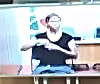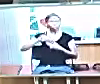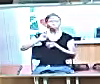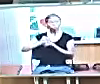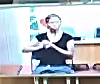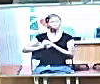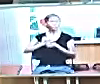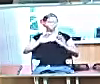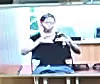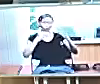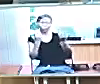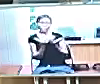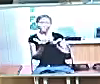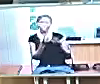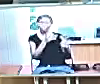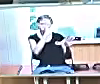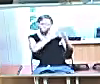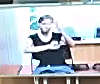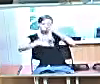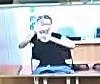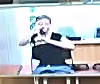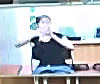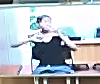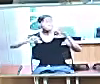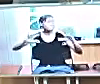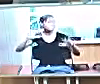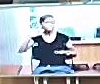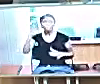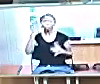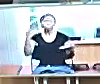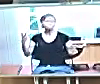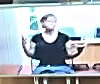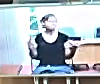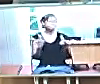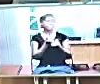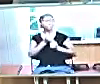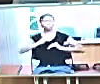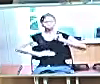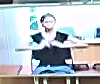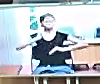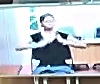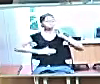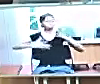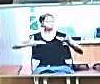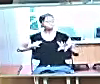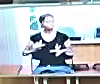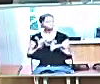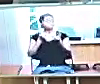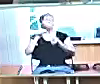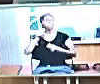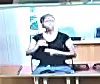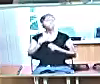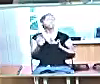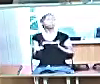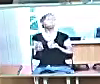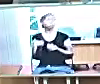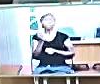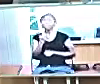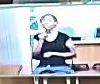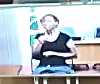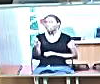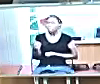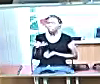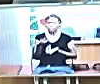comunidade isso dá um retorno fantástico é uma formação qualificada desse jovem que ele precisa ele quiser